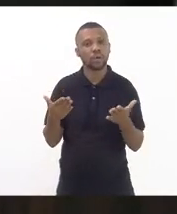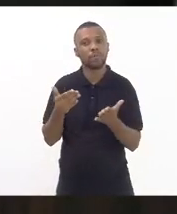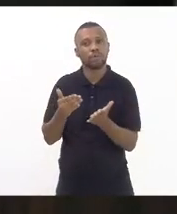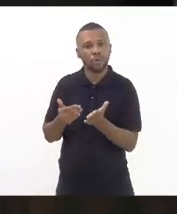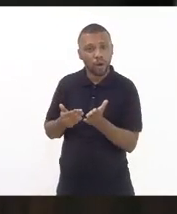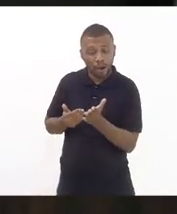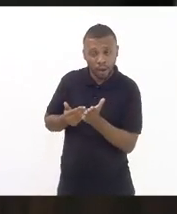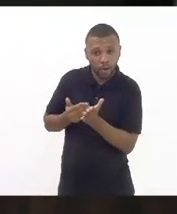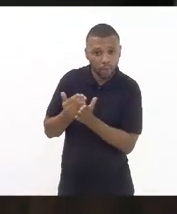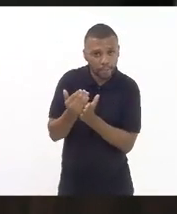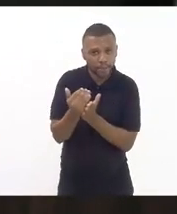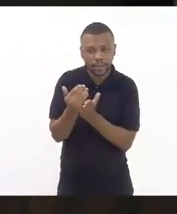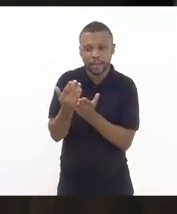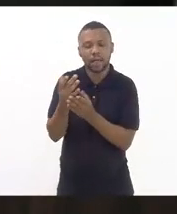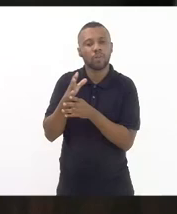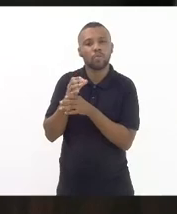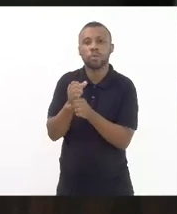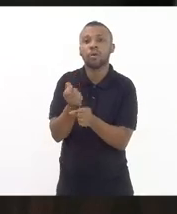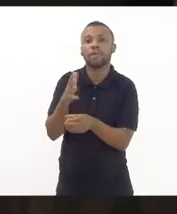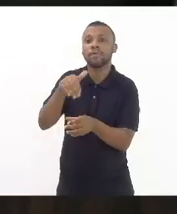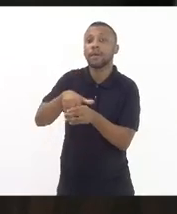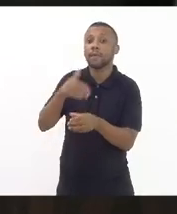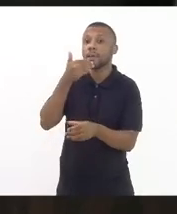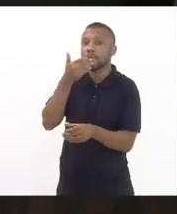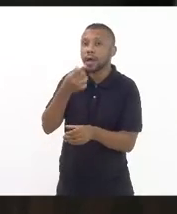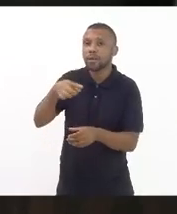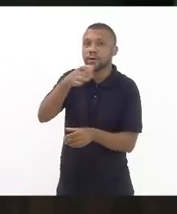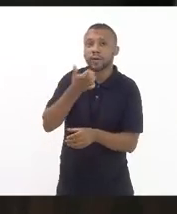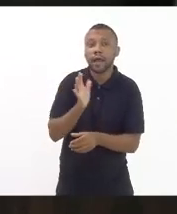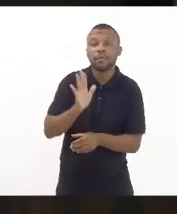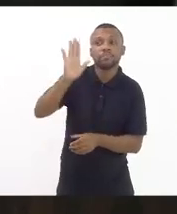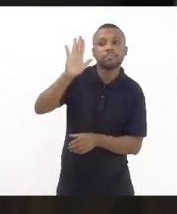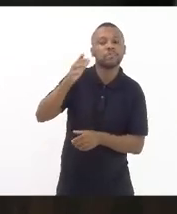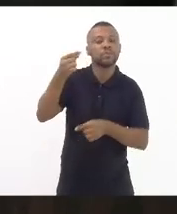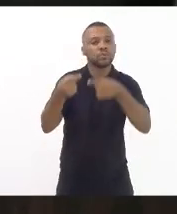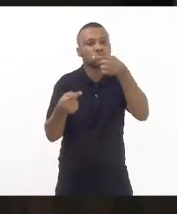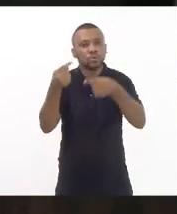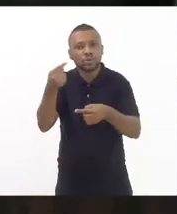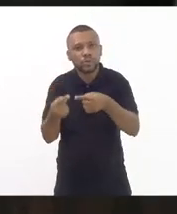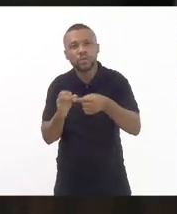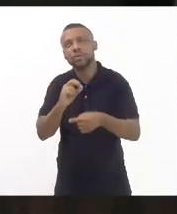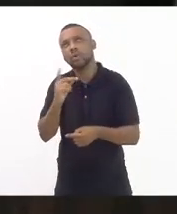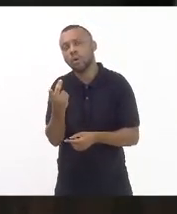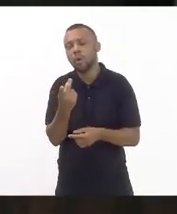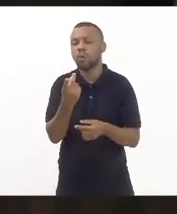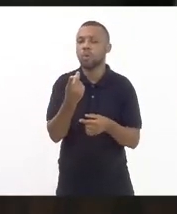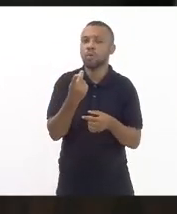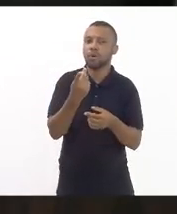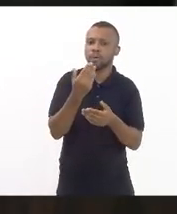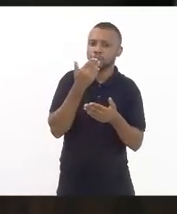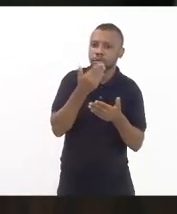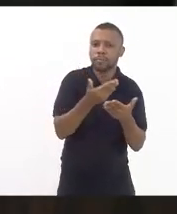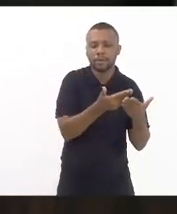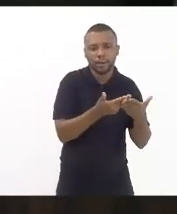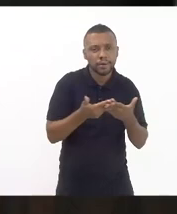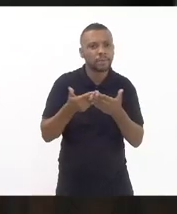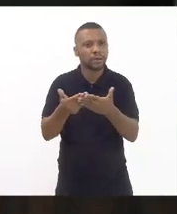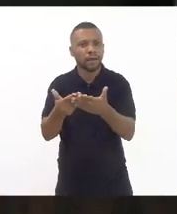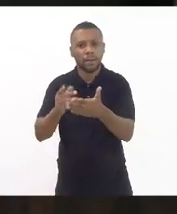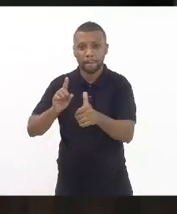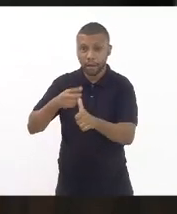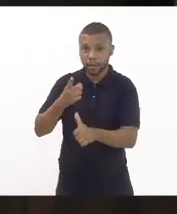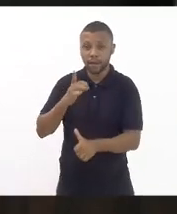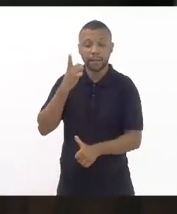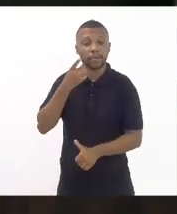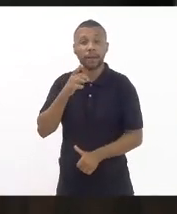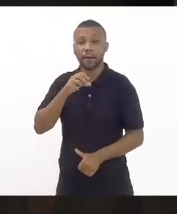a votação... E peço que quem quiser encaminhar a votação ou discutir, pode ser do microfone de aparte. Primeiro deputada